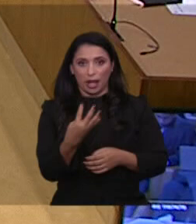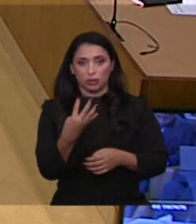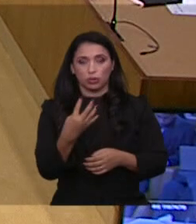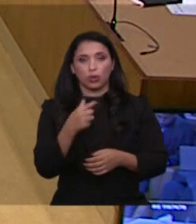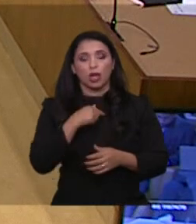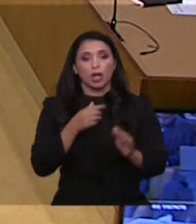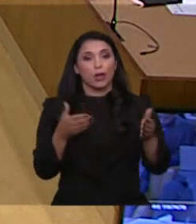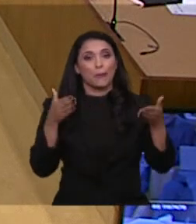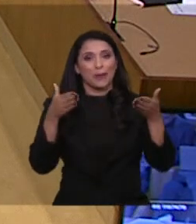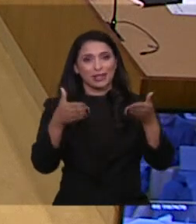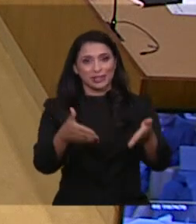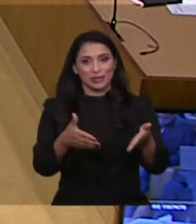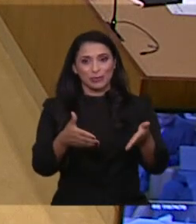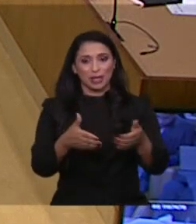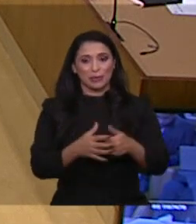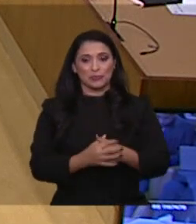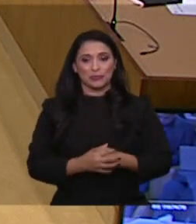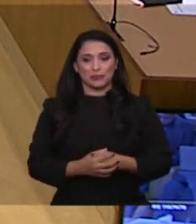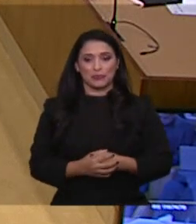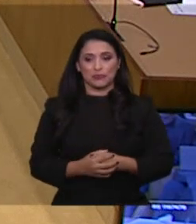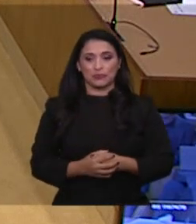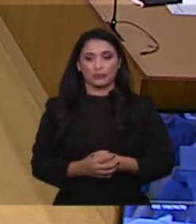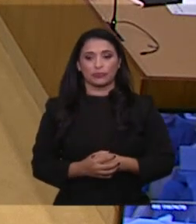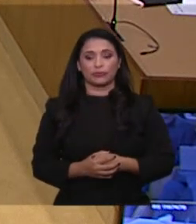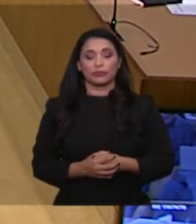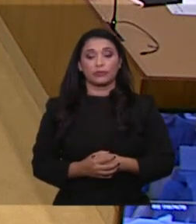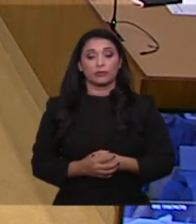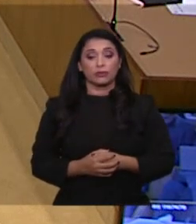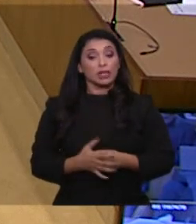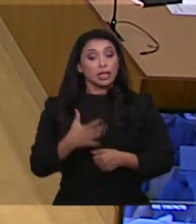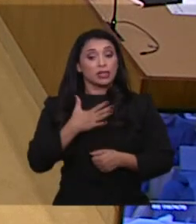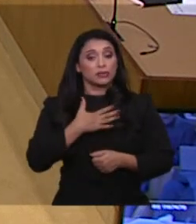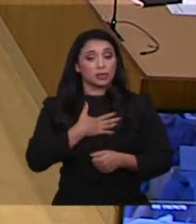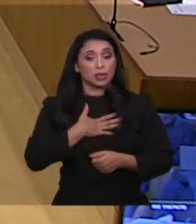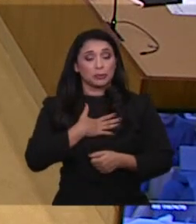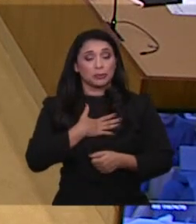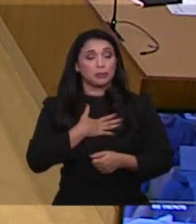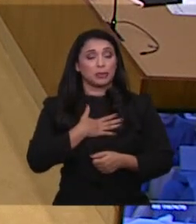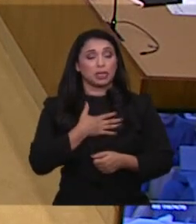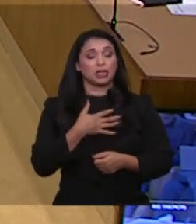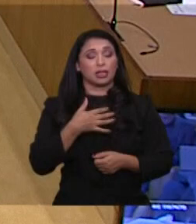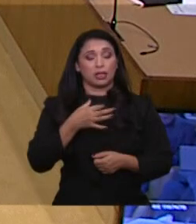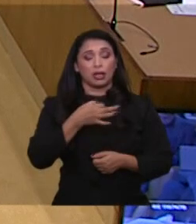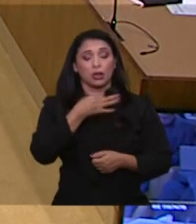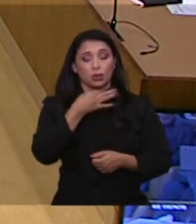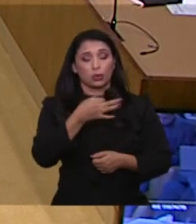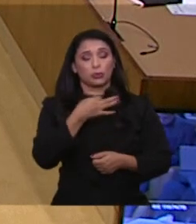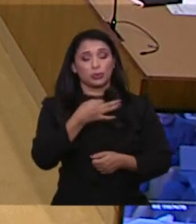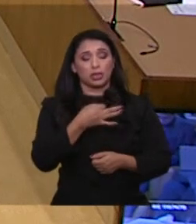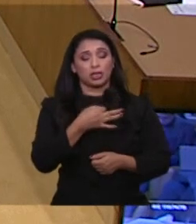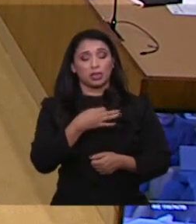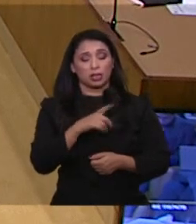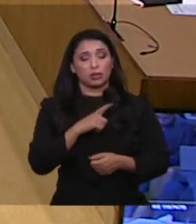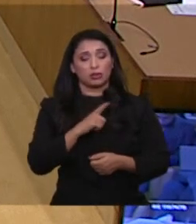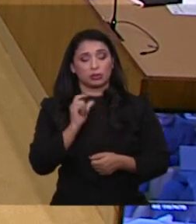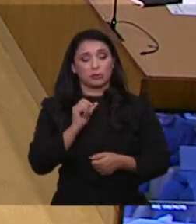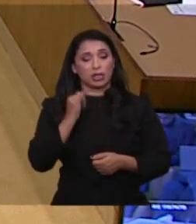inclusive, foi da minha ideia que sugeri, depois de